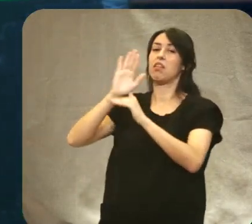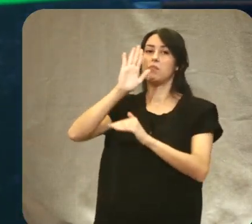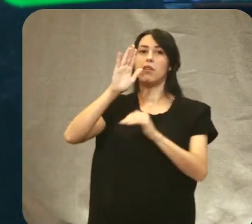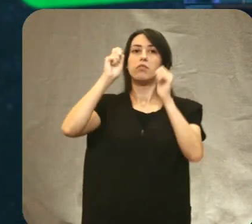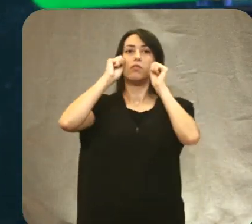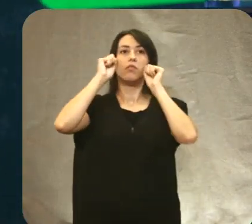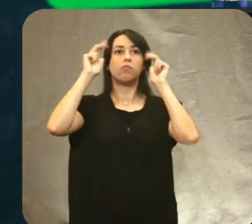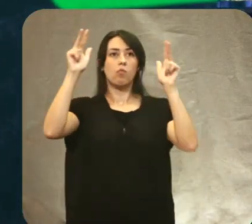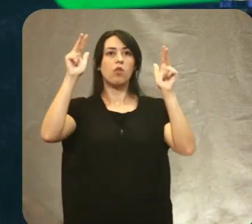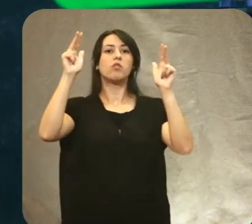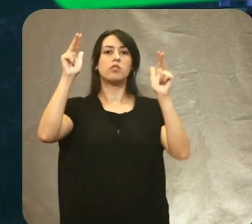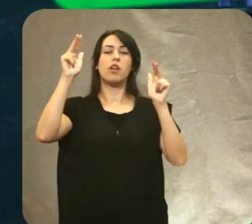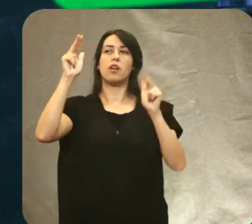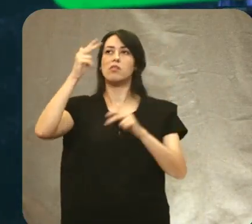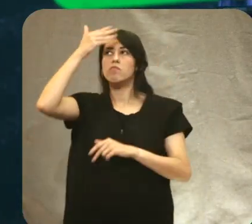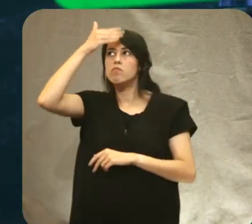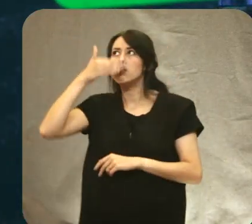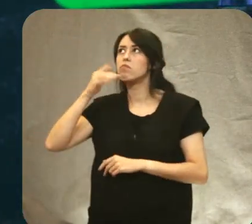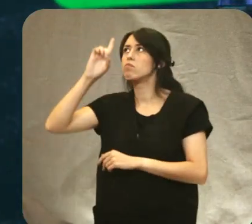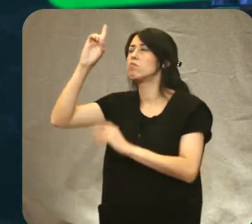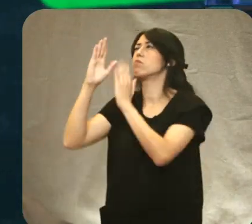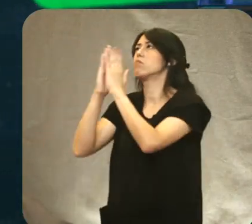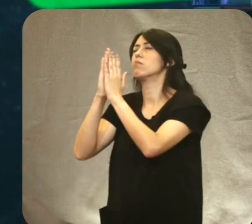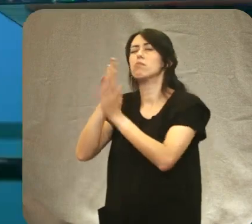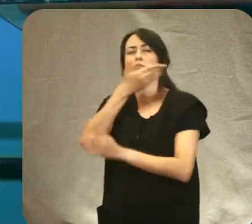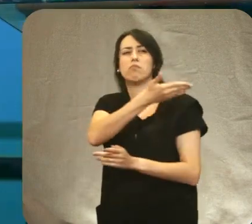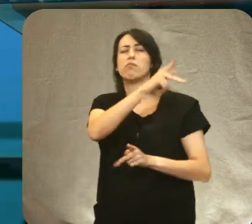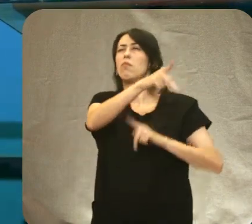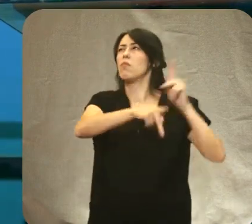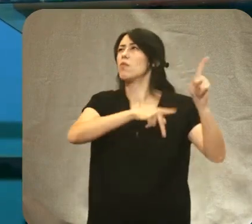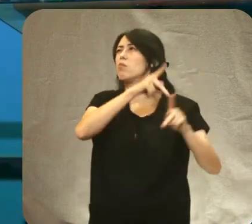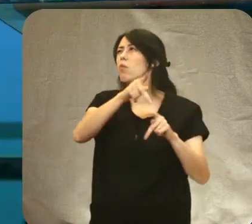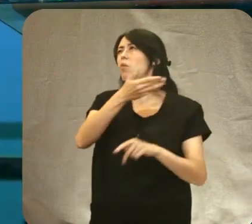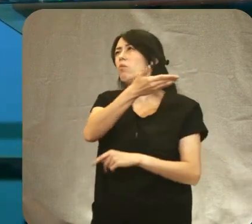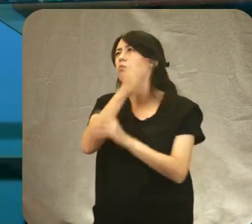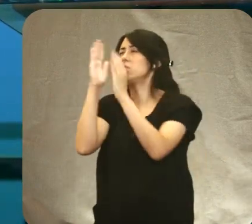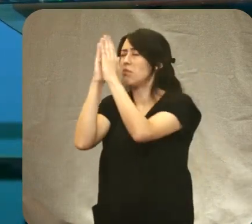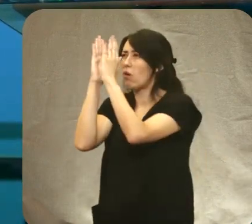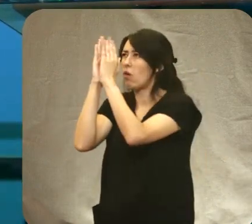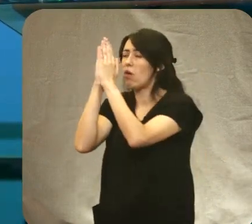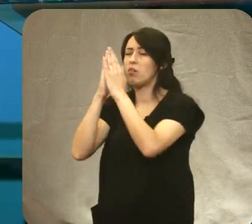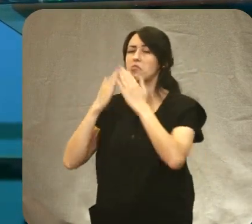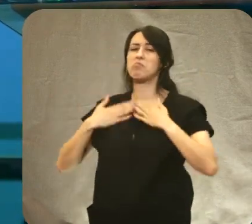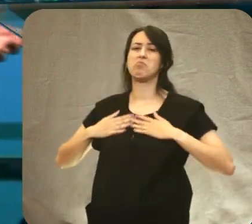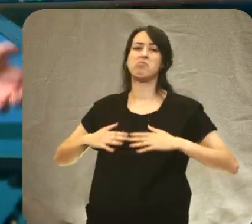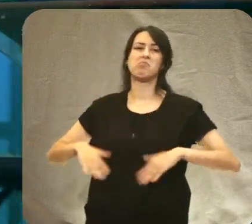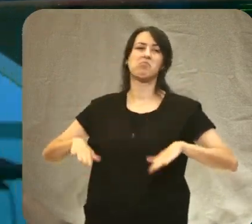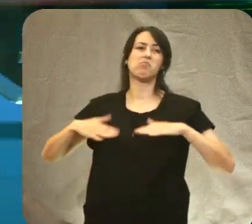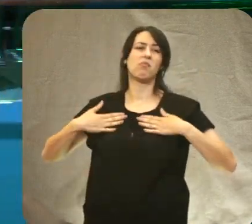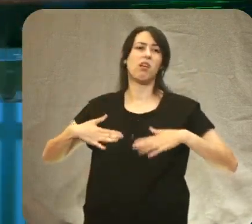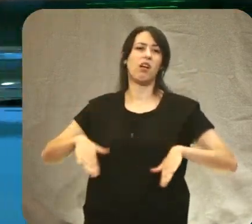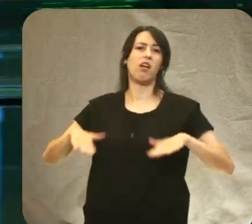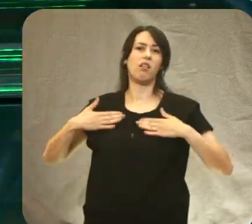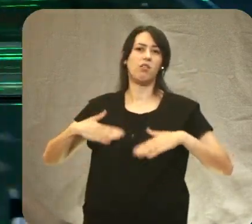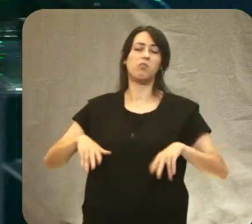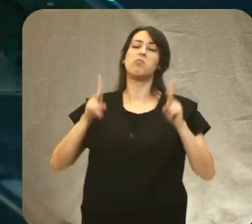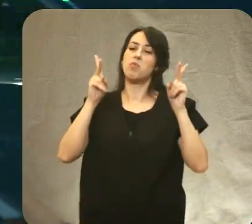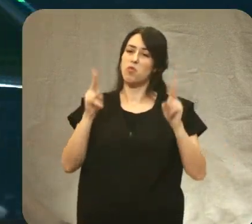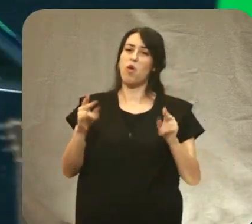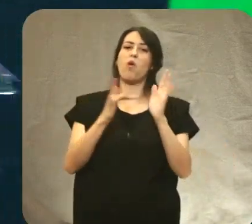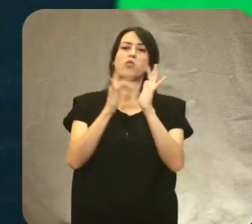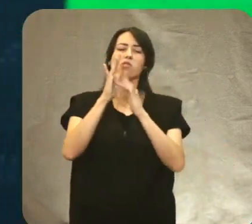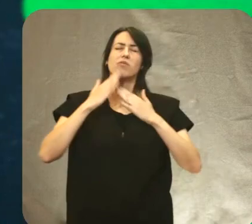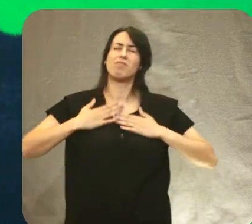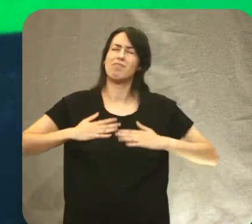Deus, ele intercede pelo povo. Mansidão. O mesmo acontece com Jesus. Jesus era